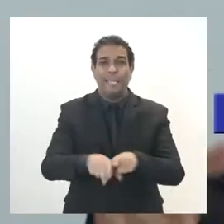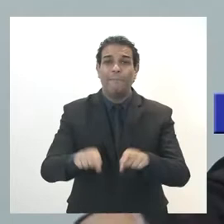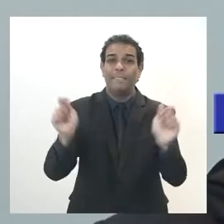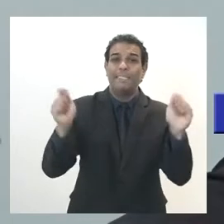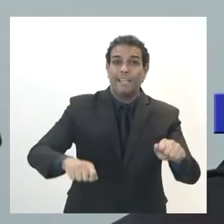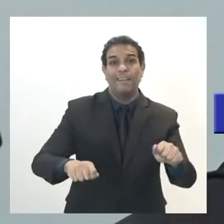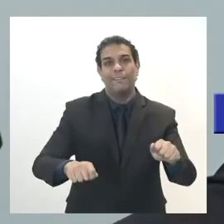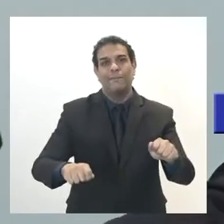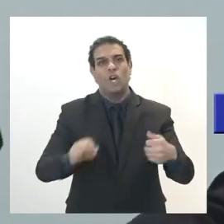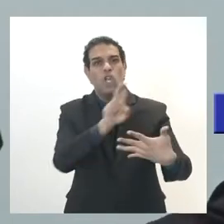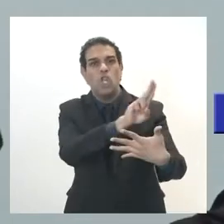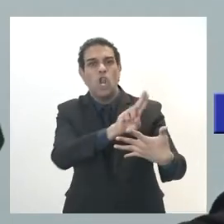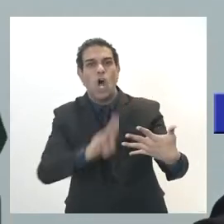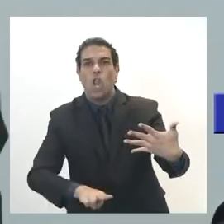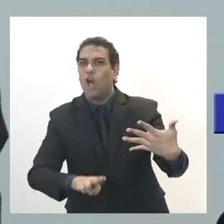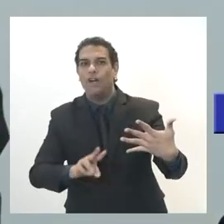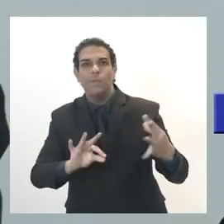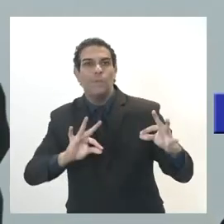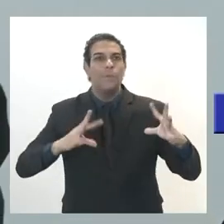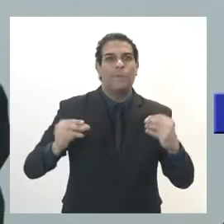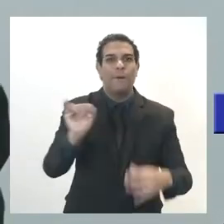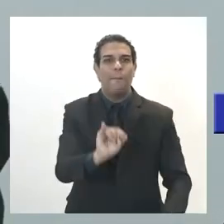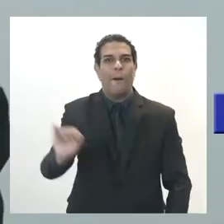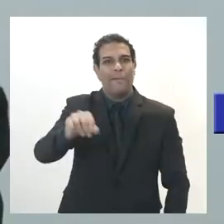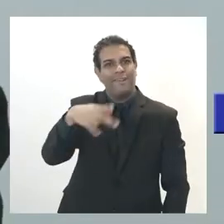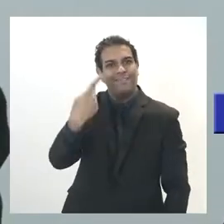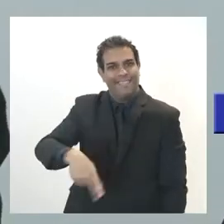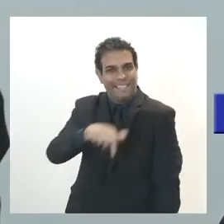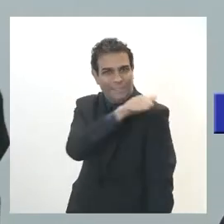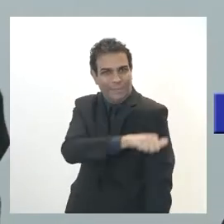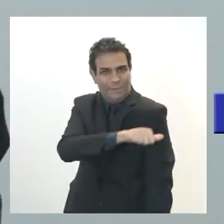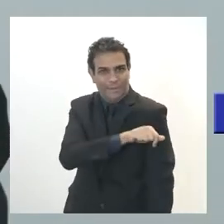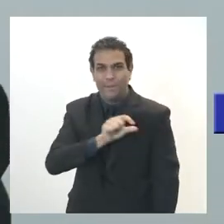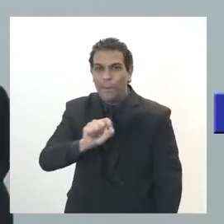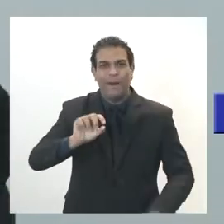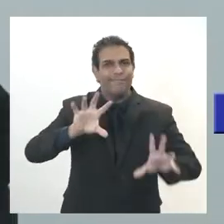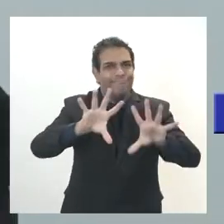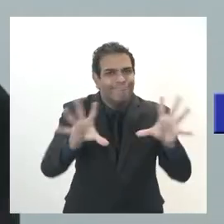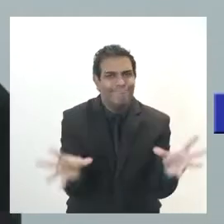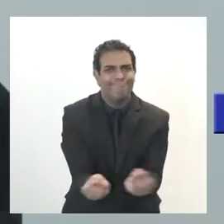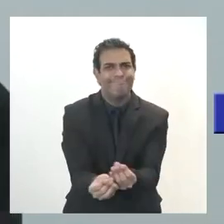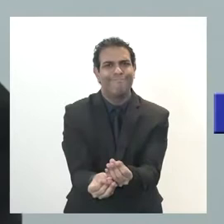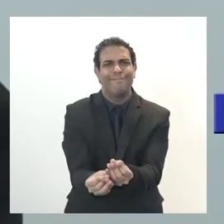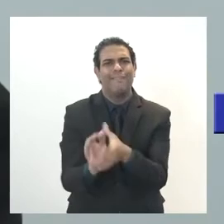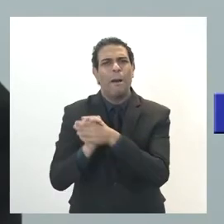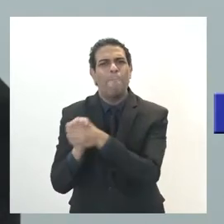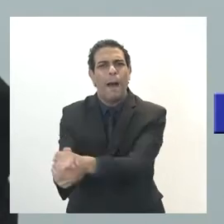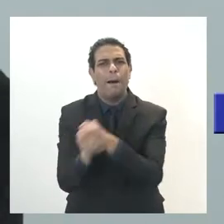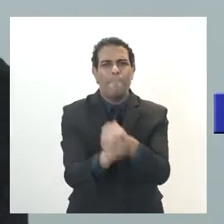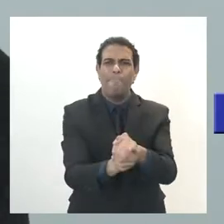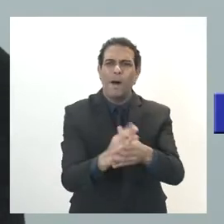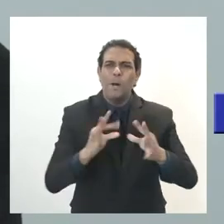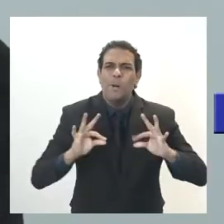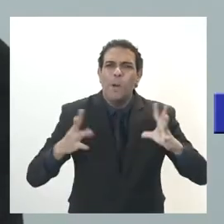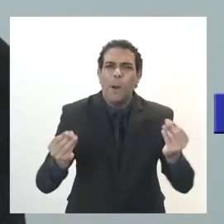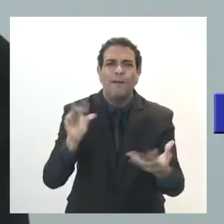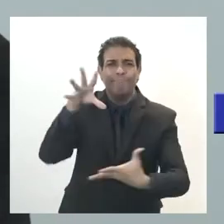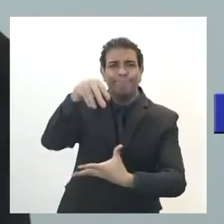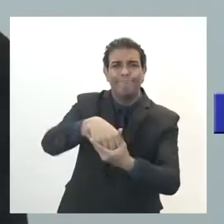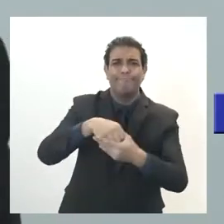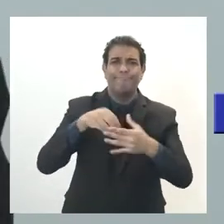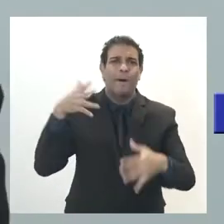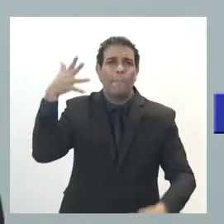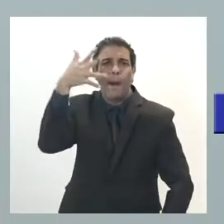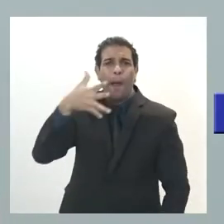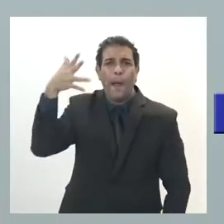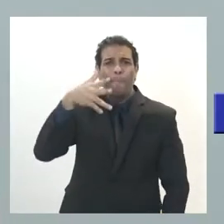impossibilidade de citar uma uma é são todas muito importante eu faço uma menção a todas elas através do fórum